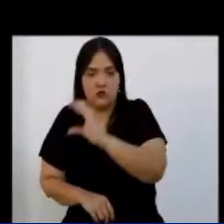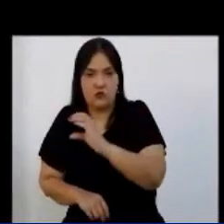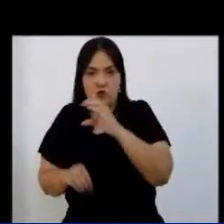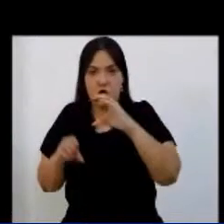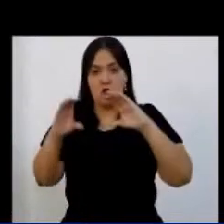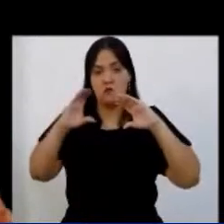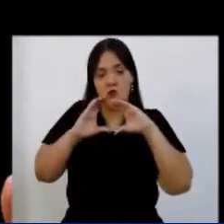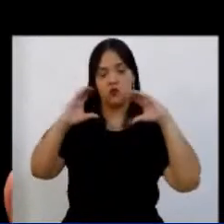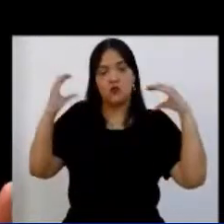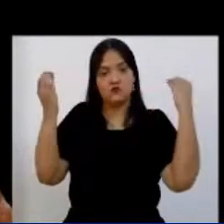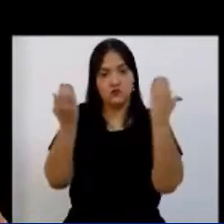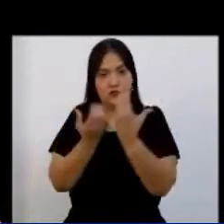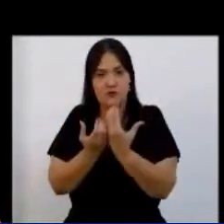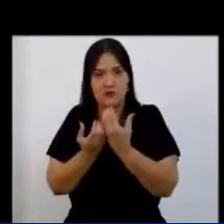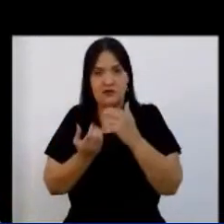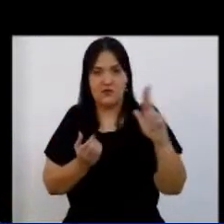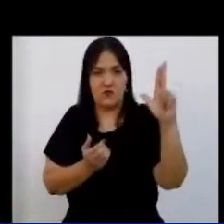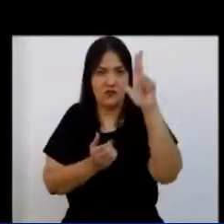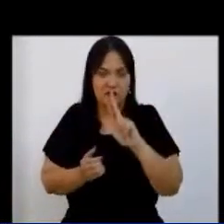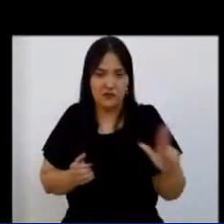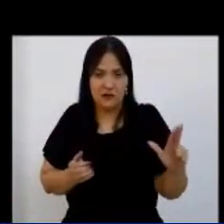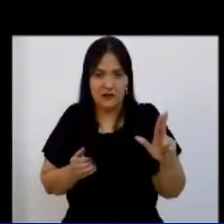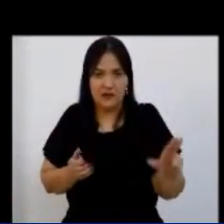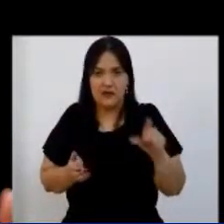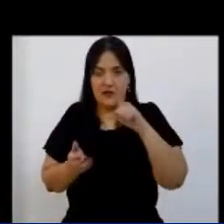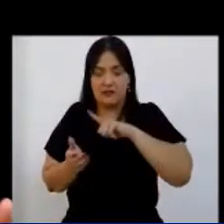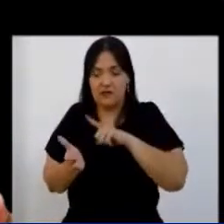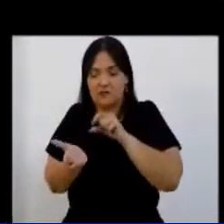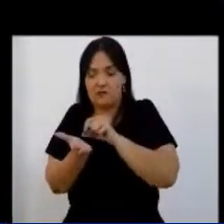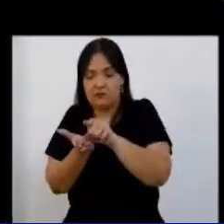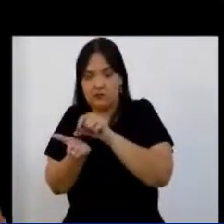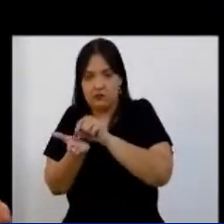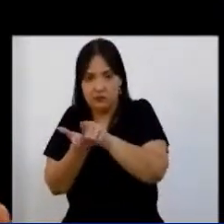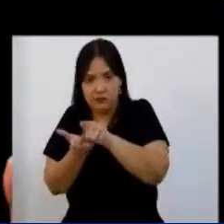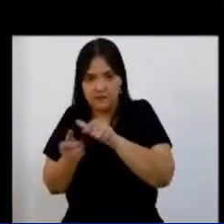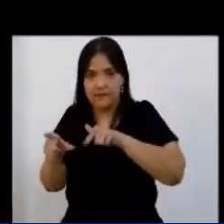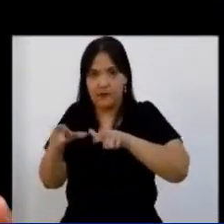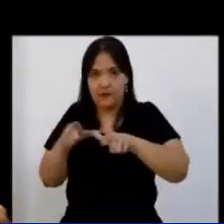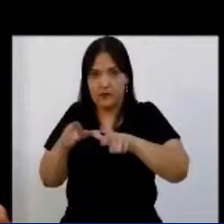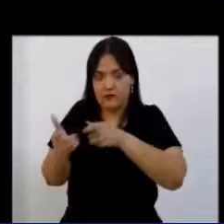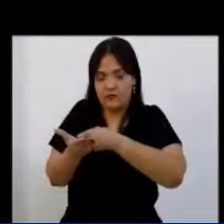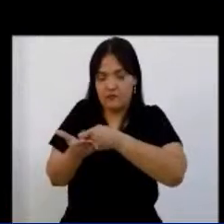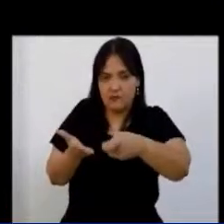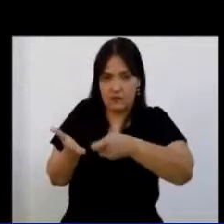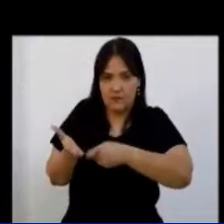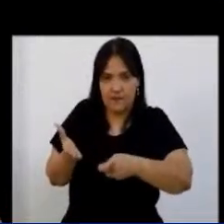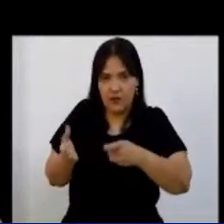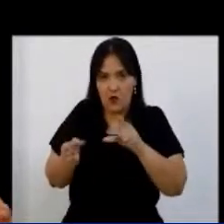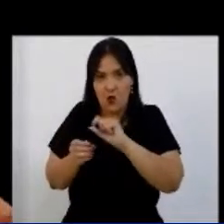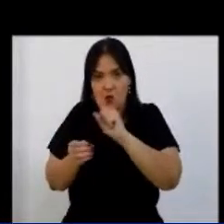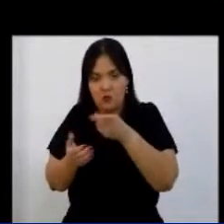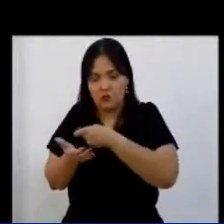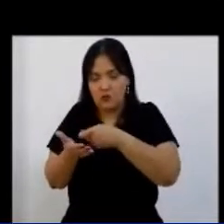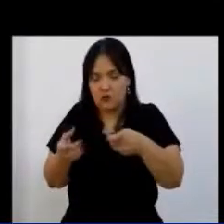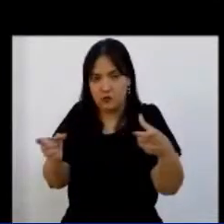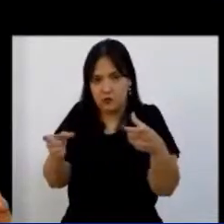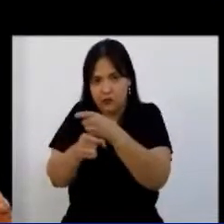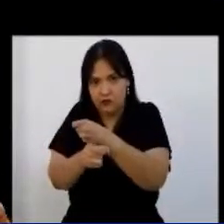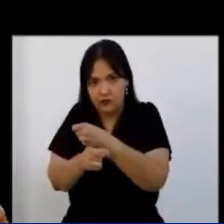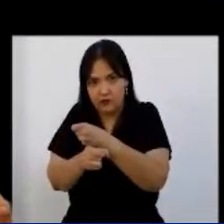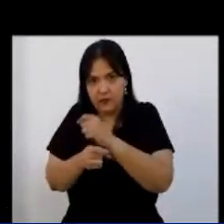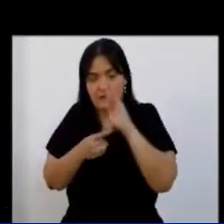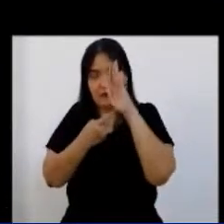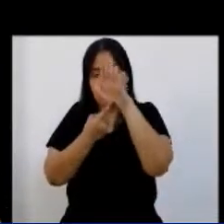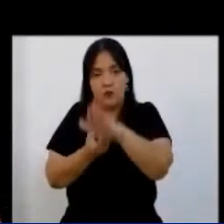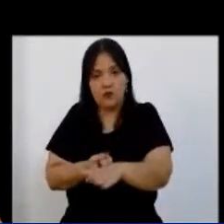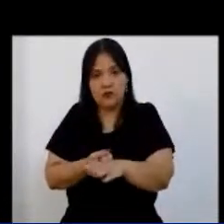acadêmica, uma publicação, né, de um trabalho completo ou de um resumo, que é o formato que a gente adota no simpósio,